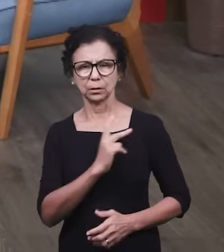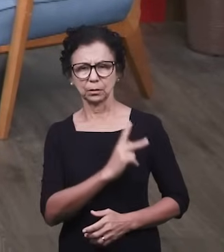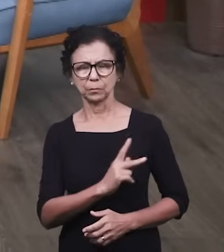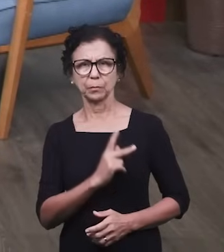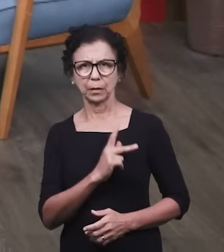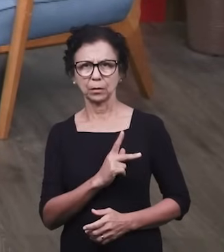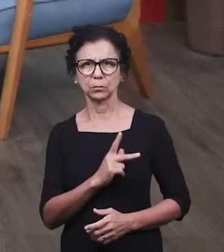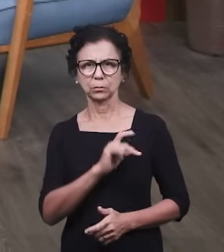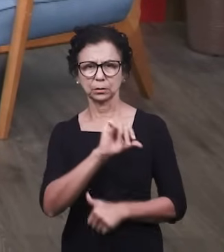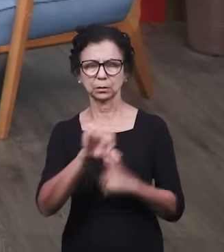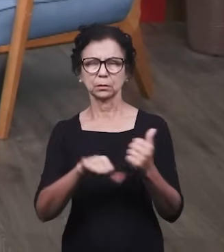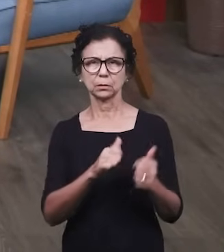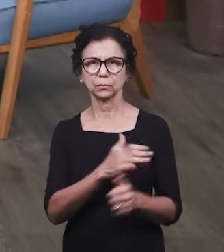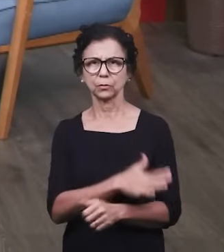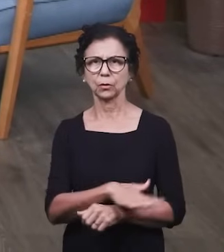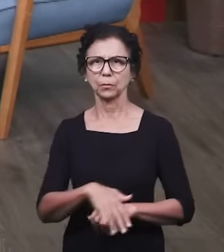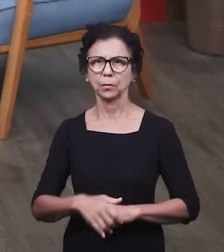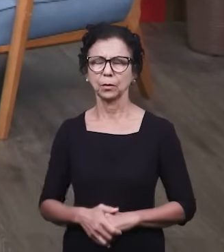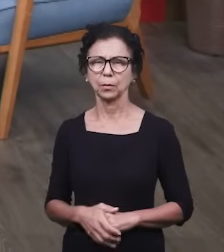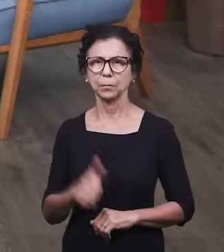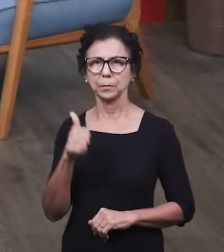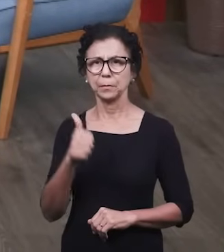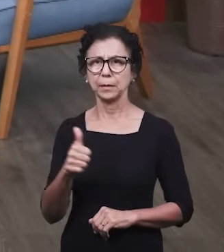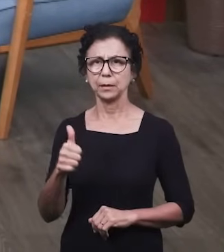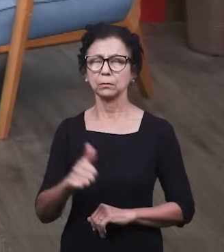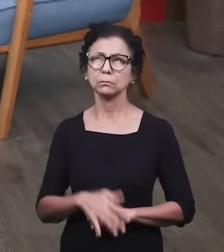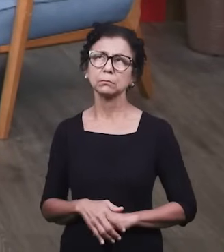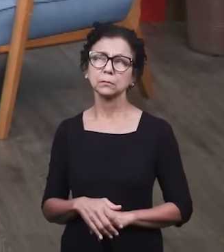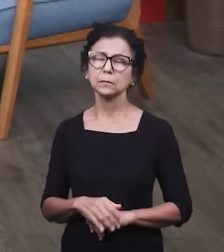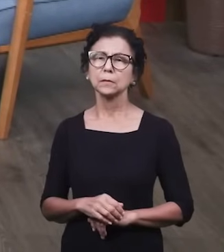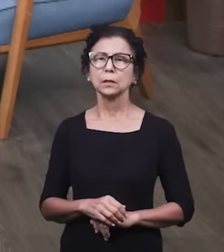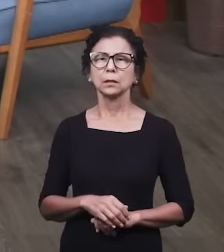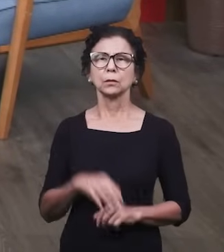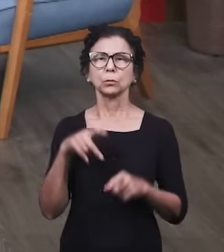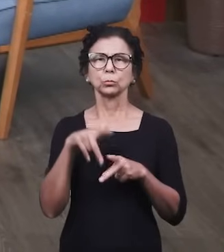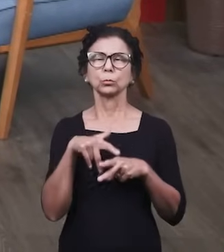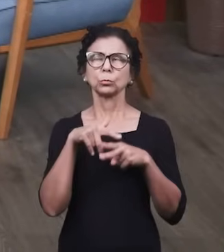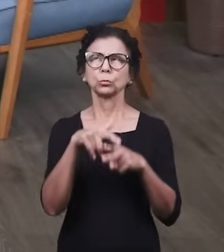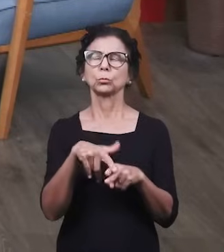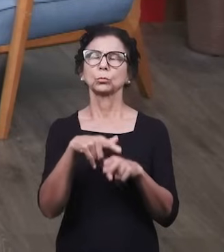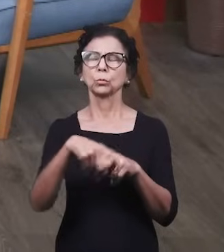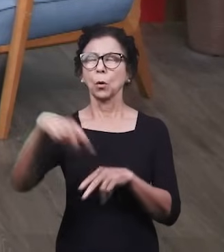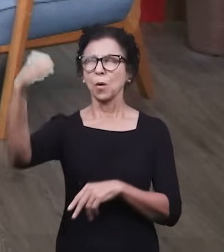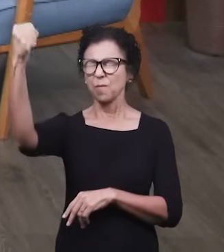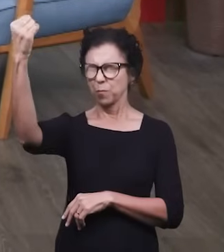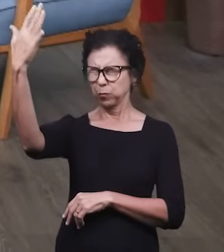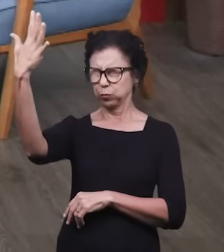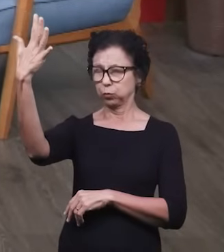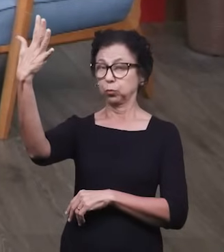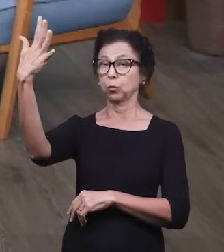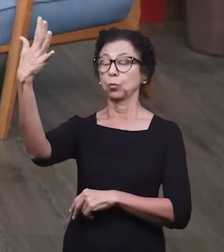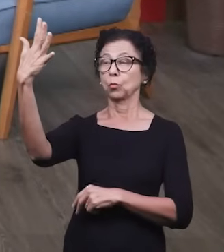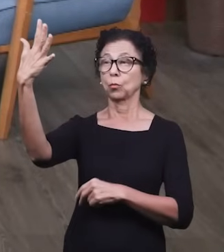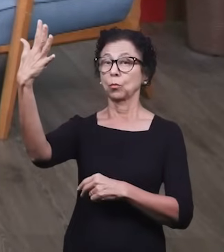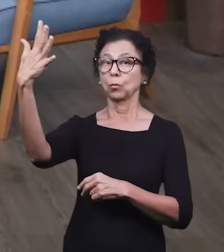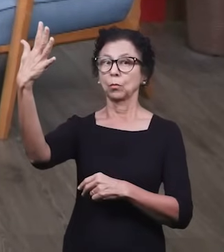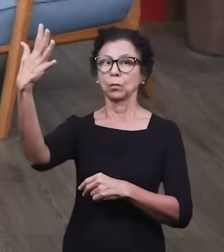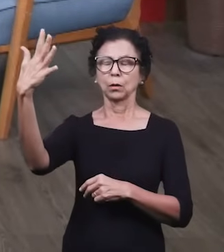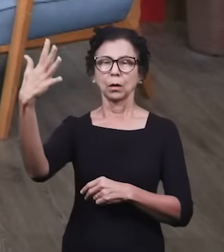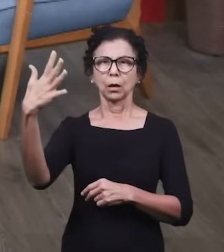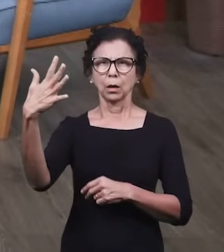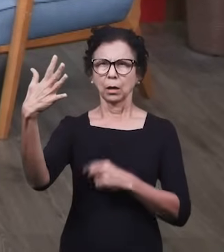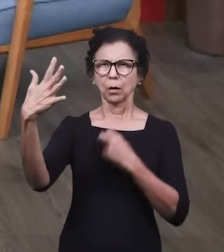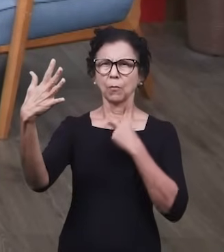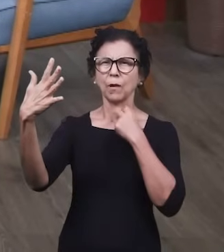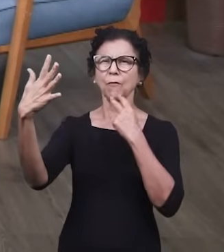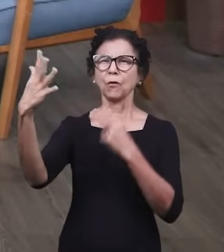viu a luz, foi a primeira experiência que ele teve, depois ele cai por terra, e aí ele ouve a voz do Senhor. Como é que nós podemos ver